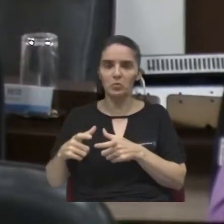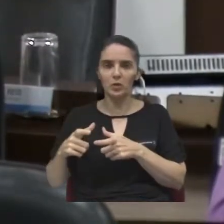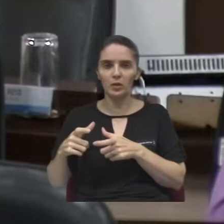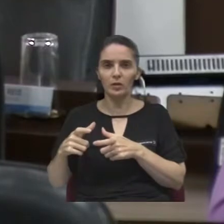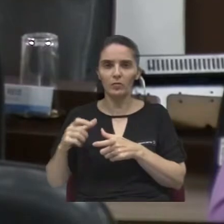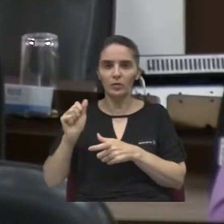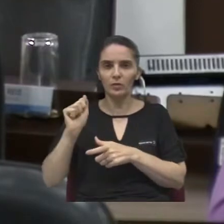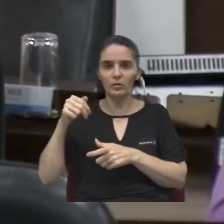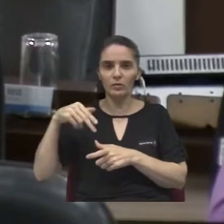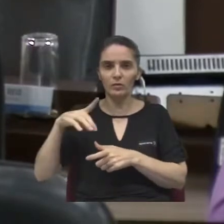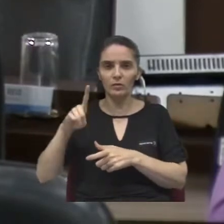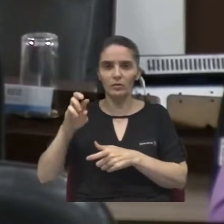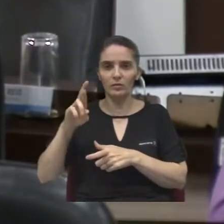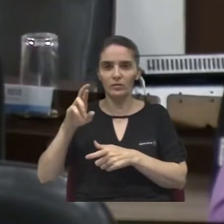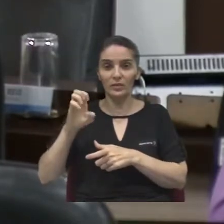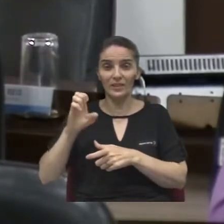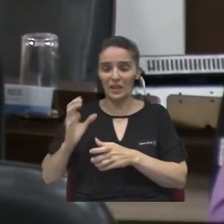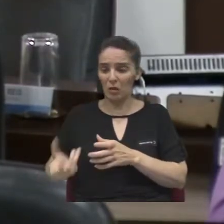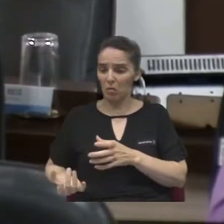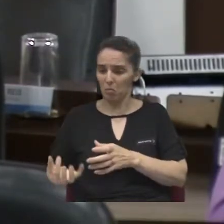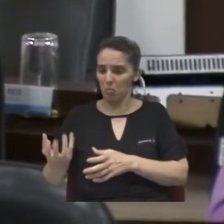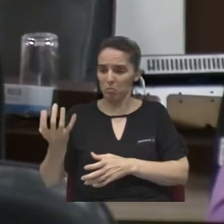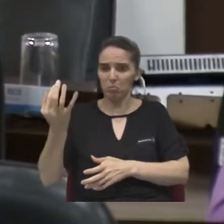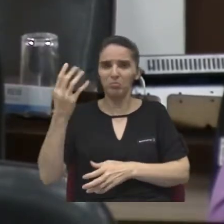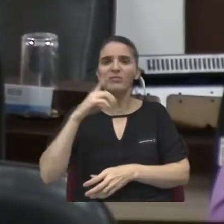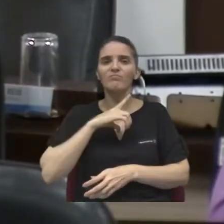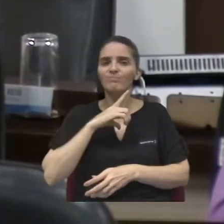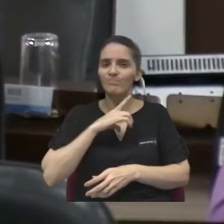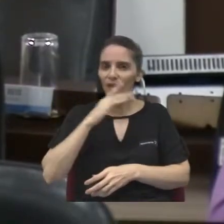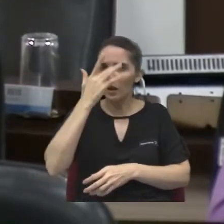lá está terrível. Também tem andarilho lá.